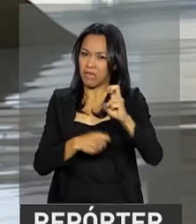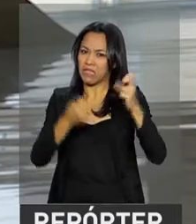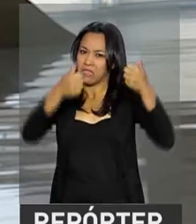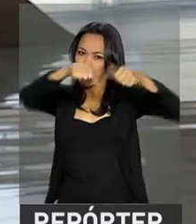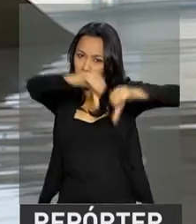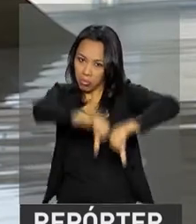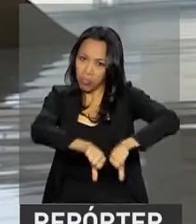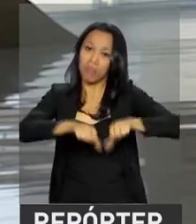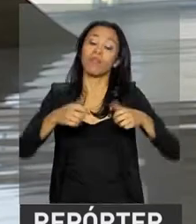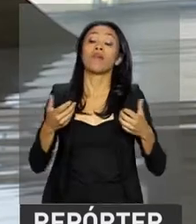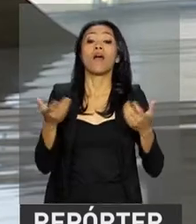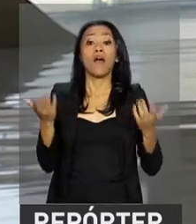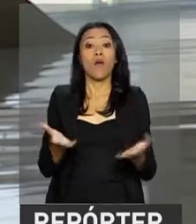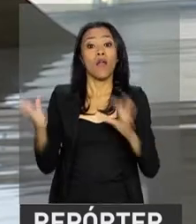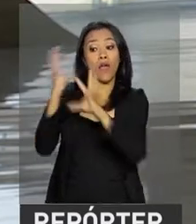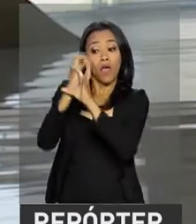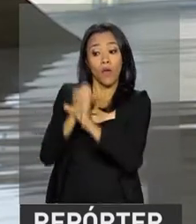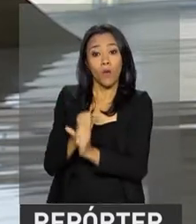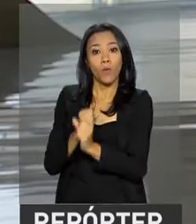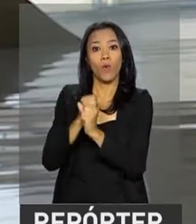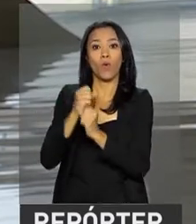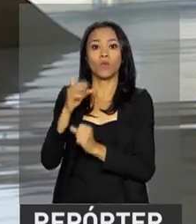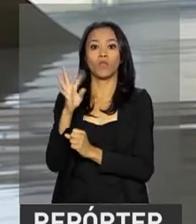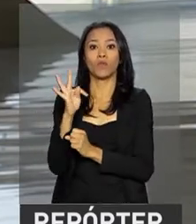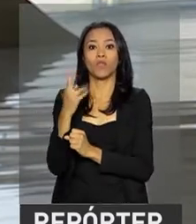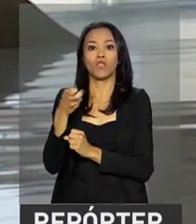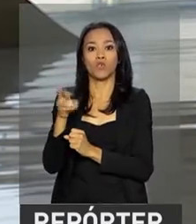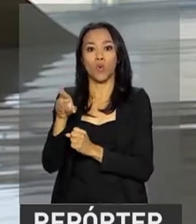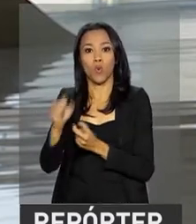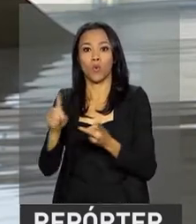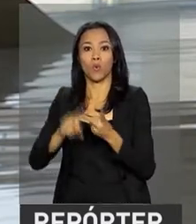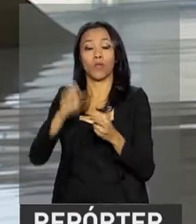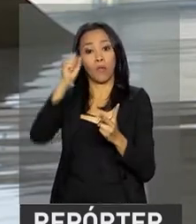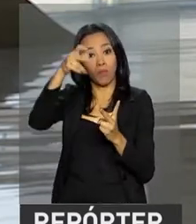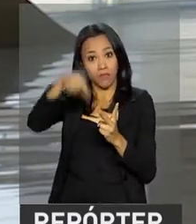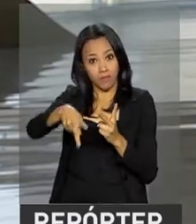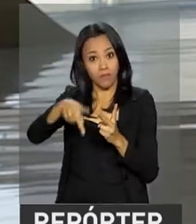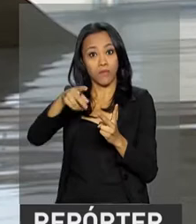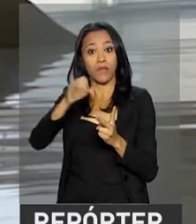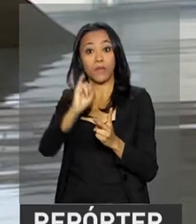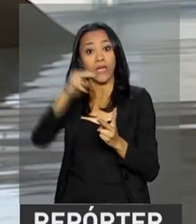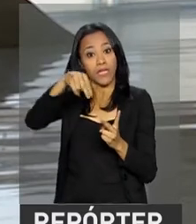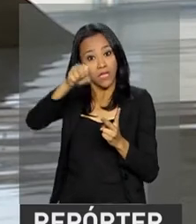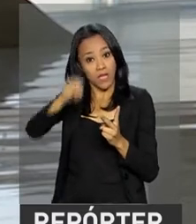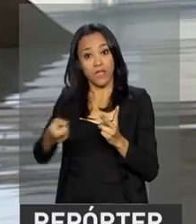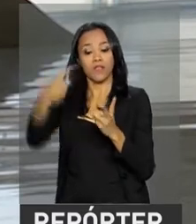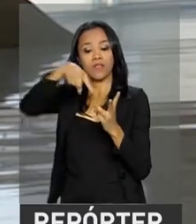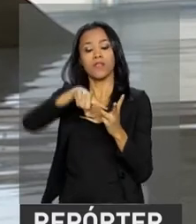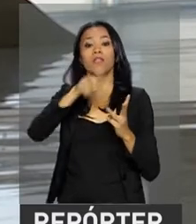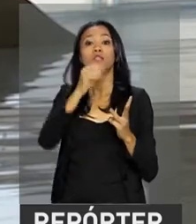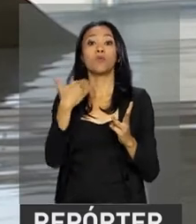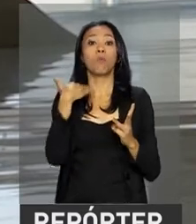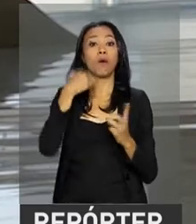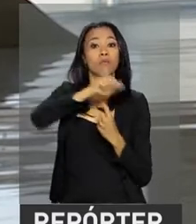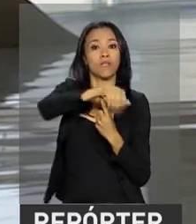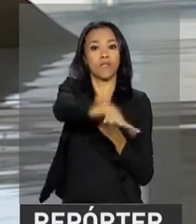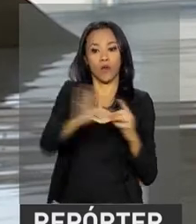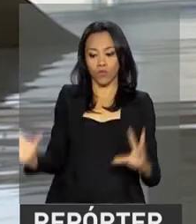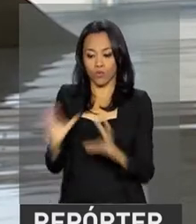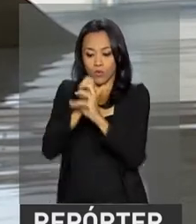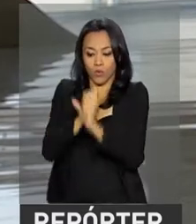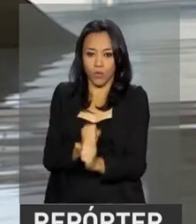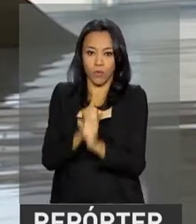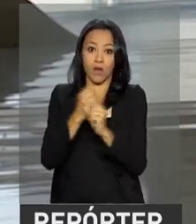central que reúne as contas do tesouro nacional da previdência social e também do banco central o superávit do mês